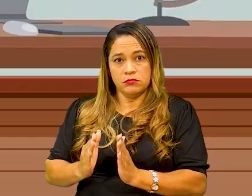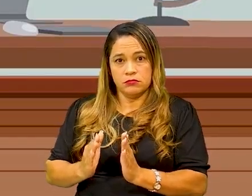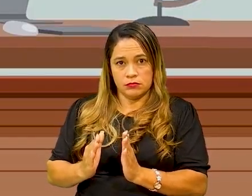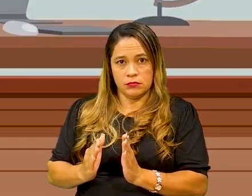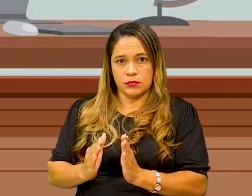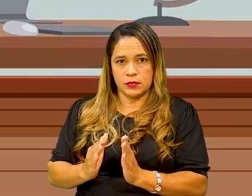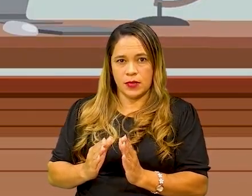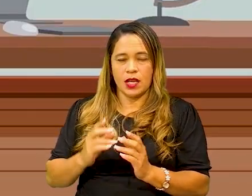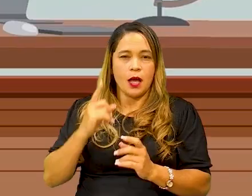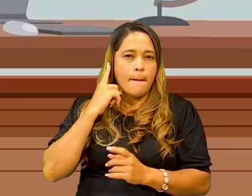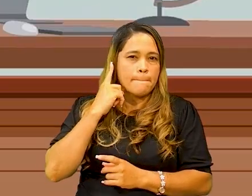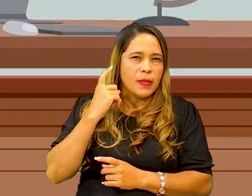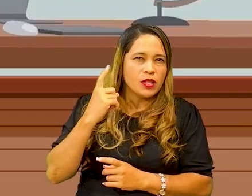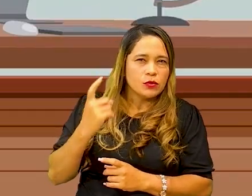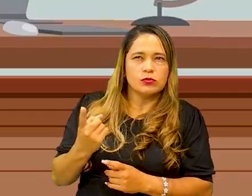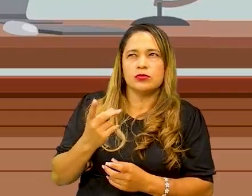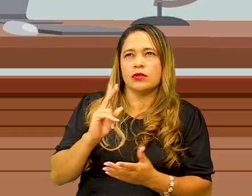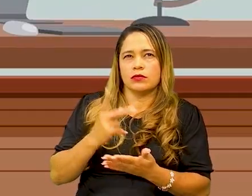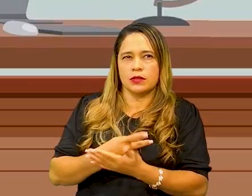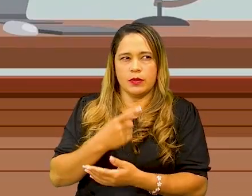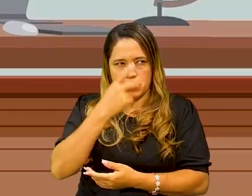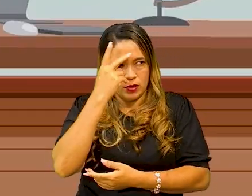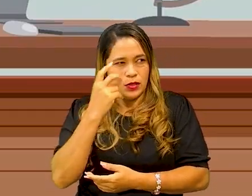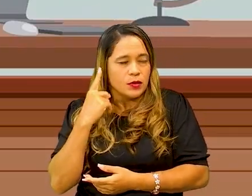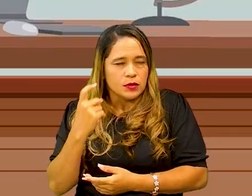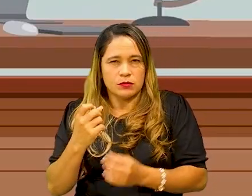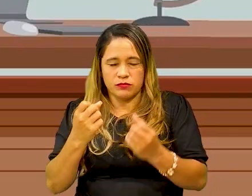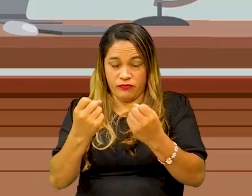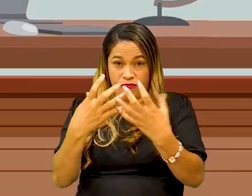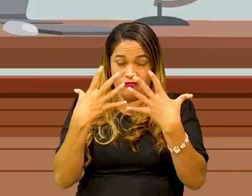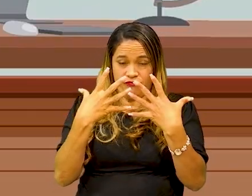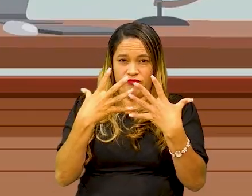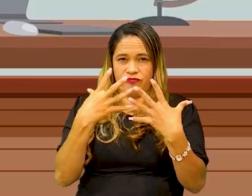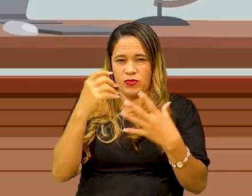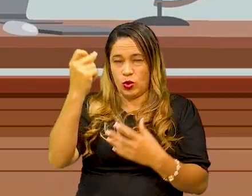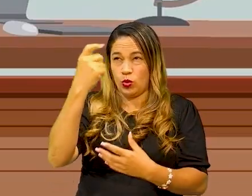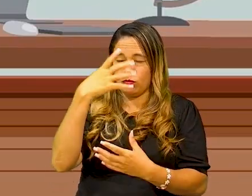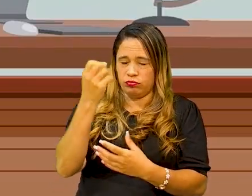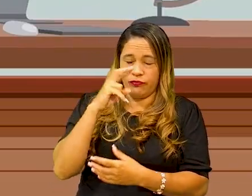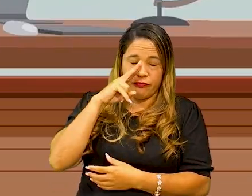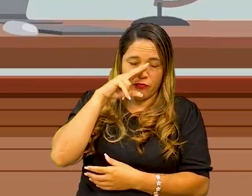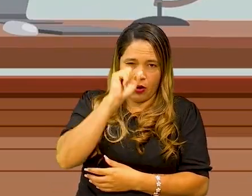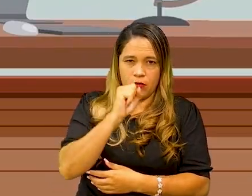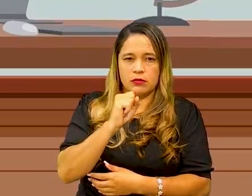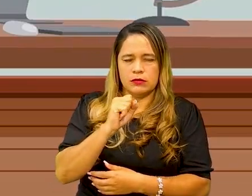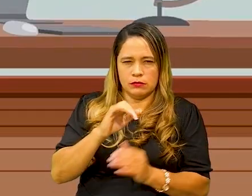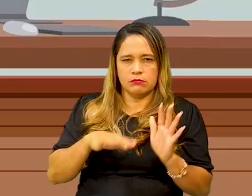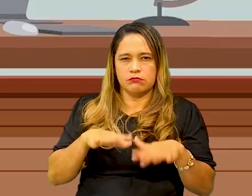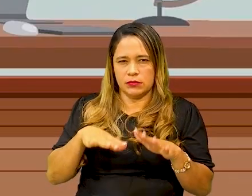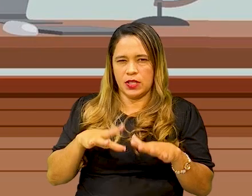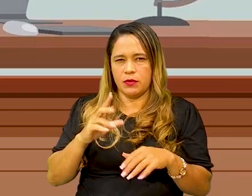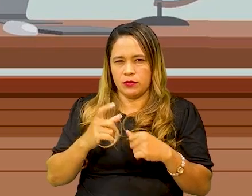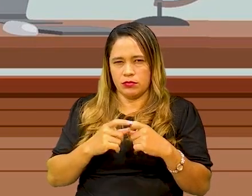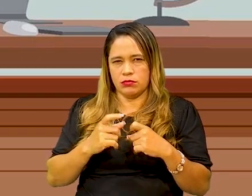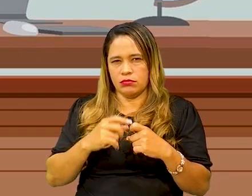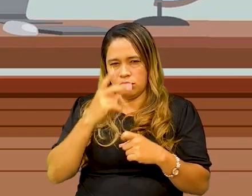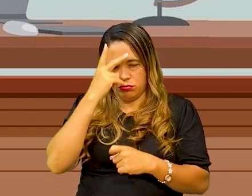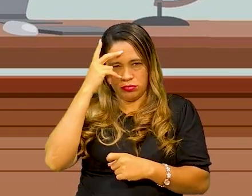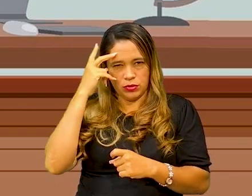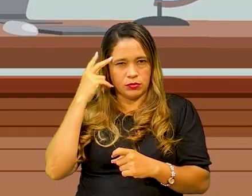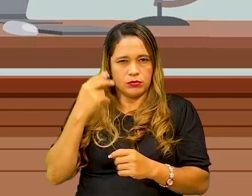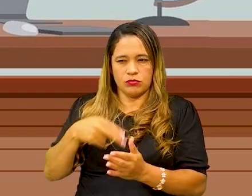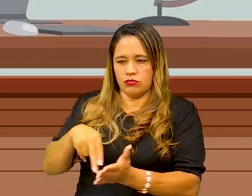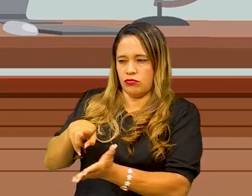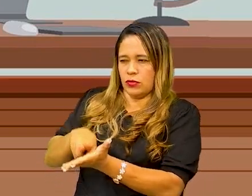tipo barulhos muito intensos, iluminação muito intensa. Então, na grande maioria das vezes, até o paciente é colocado num ambiente um pouco